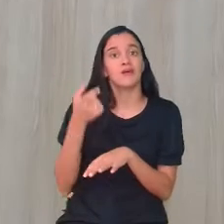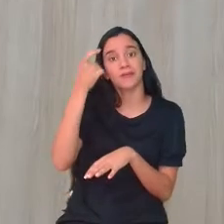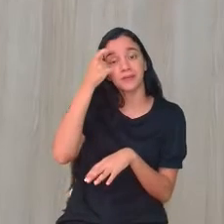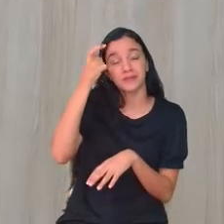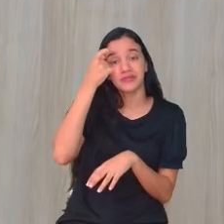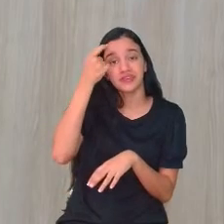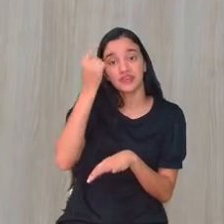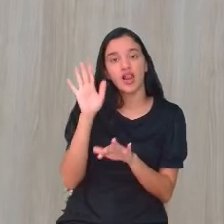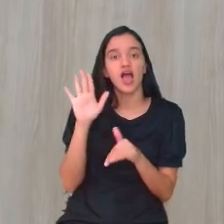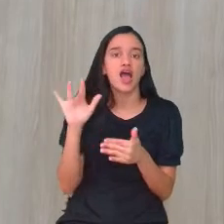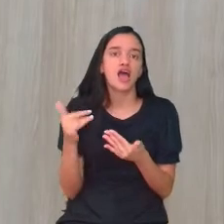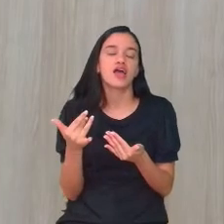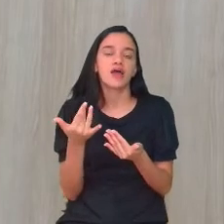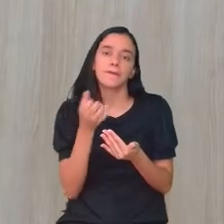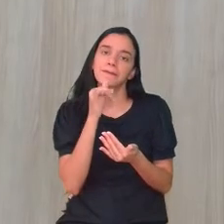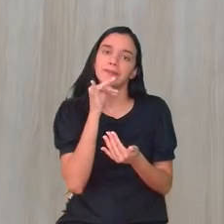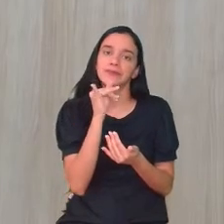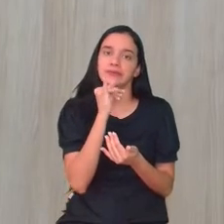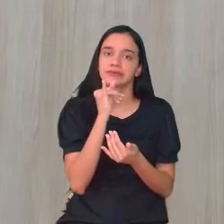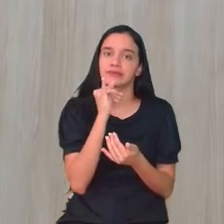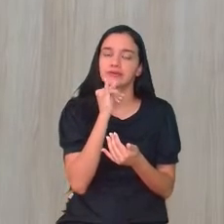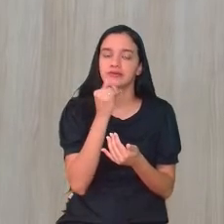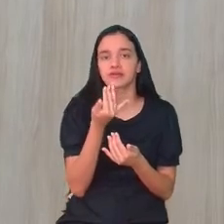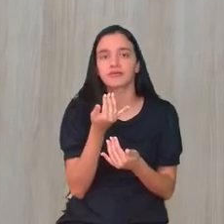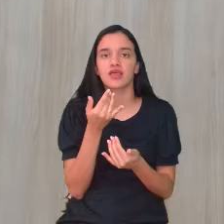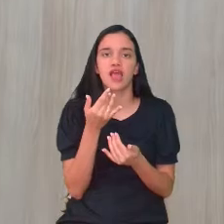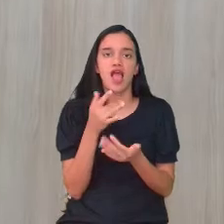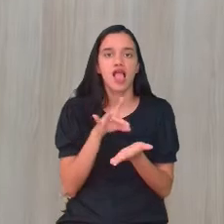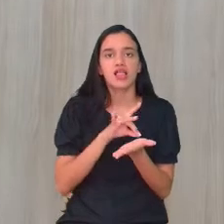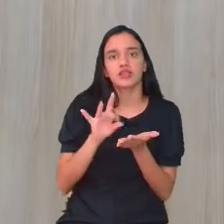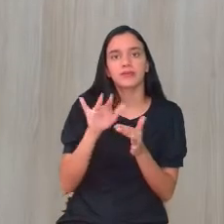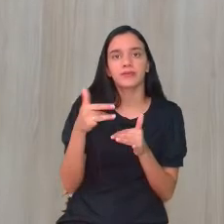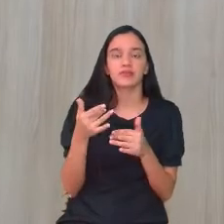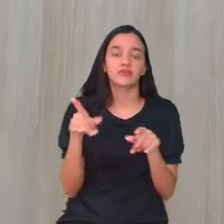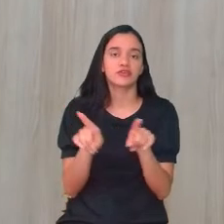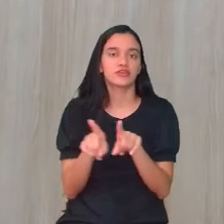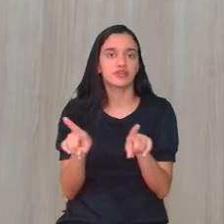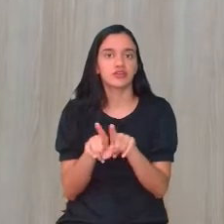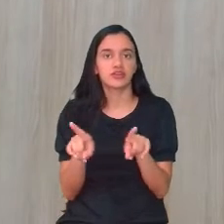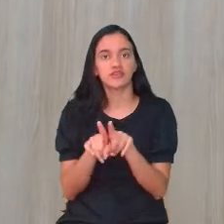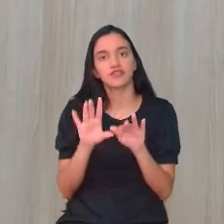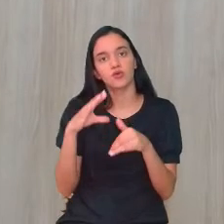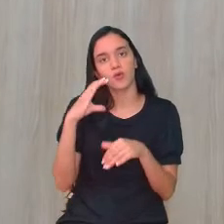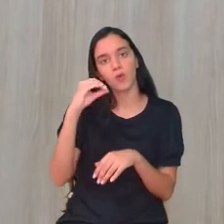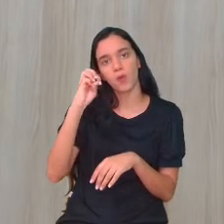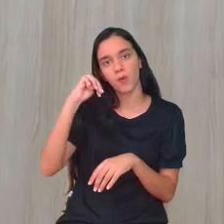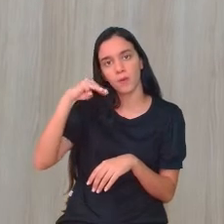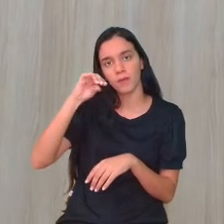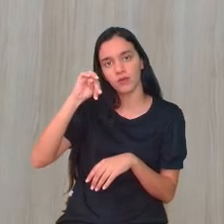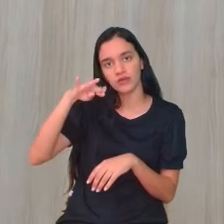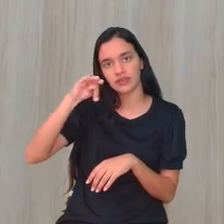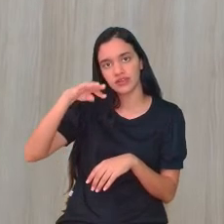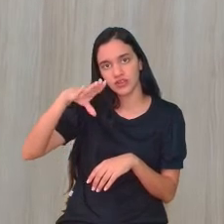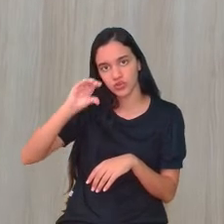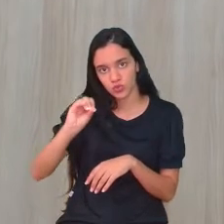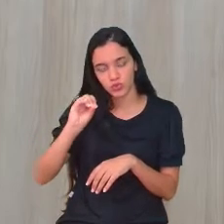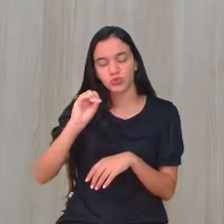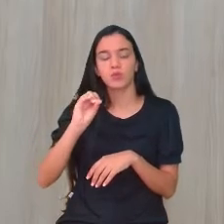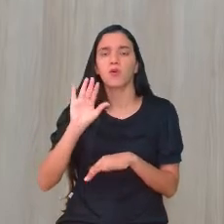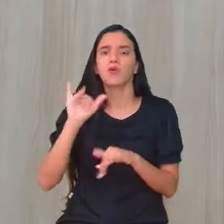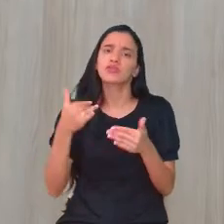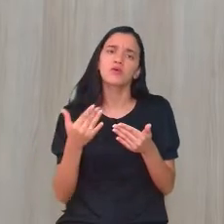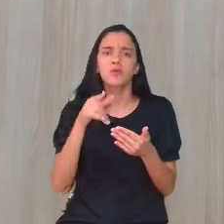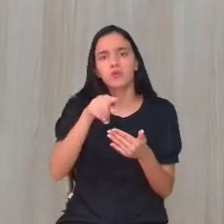inimigos imaginários. Imaginários, né? Por exatamente. exemplo, inimigos imaginários, né? O comunismo foi um deles, certo? Nesse período aqui, né? Então,